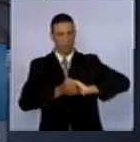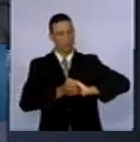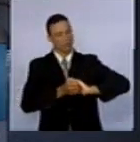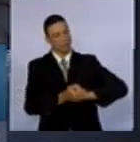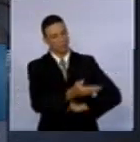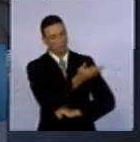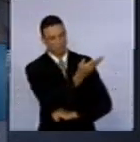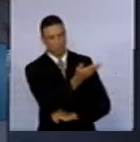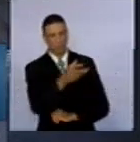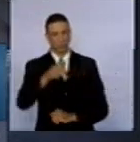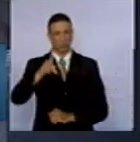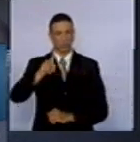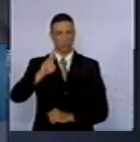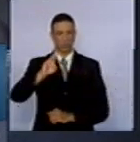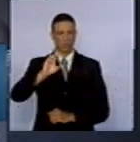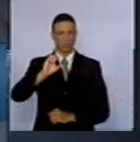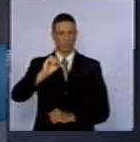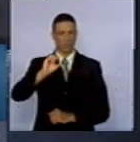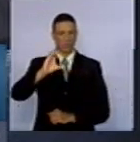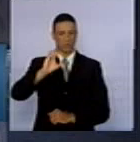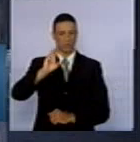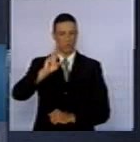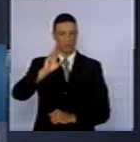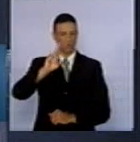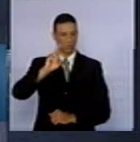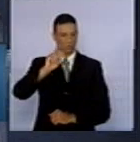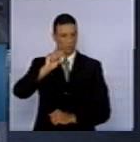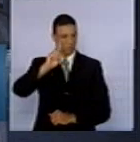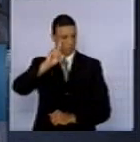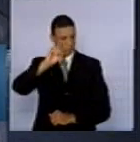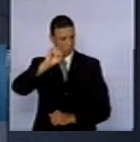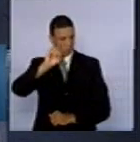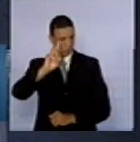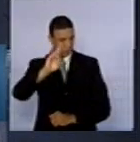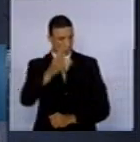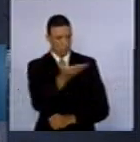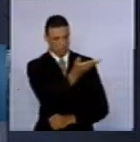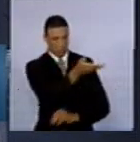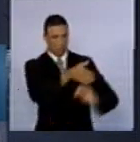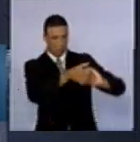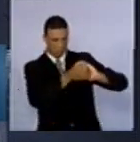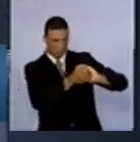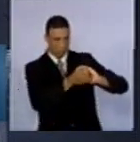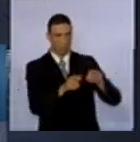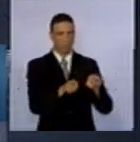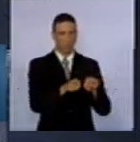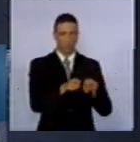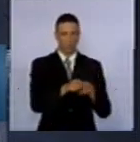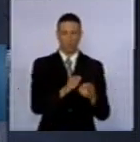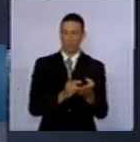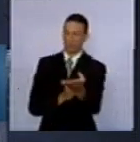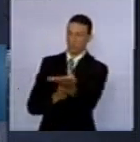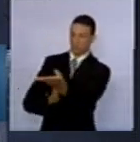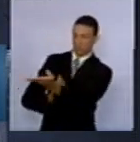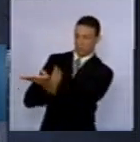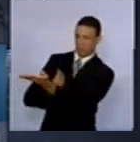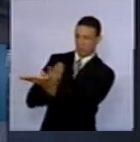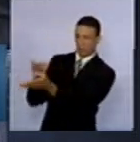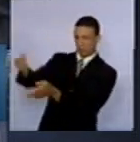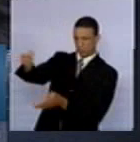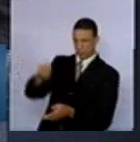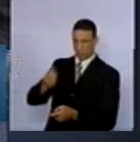sou Procurador Geral da República e a todos os membros todos aqueles que vem hoje fazer as suas